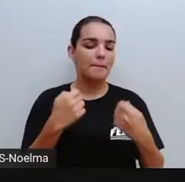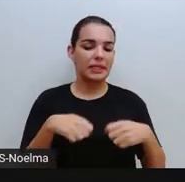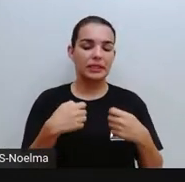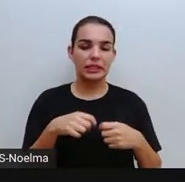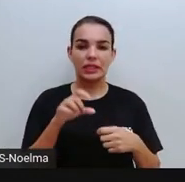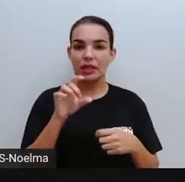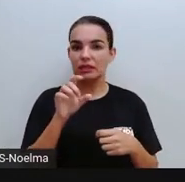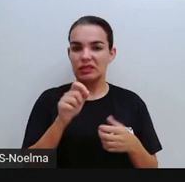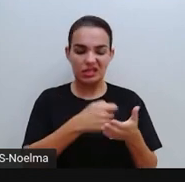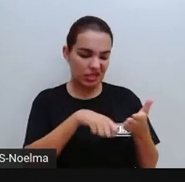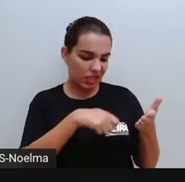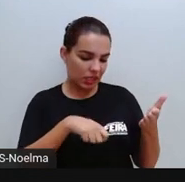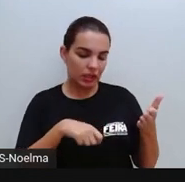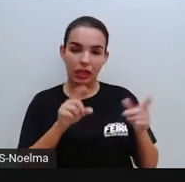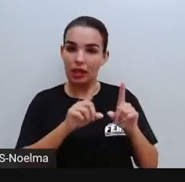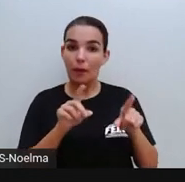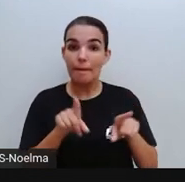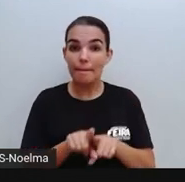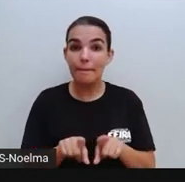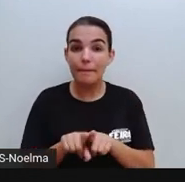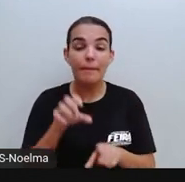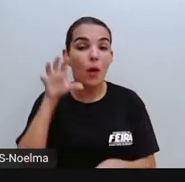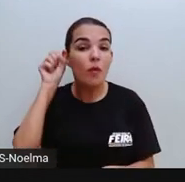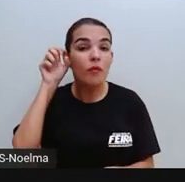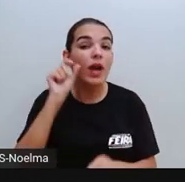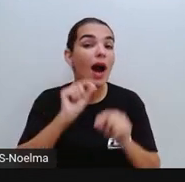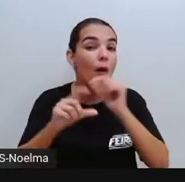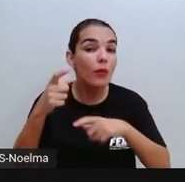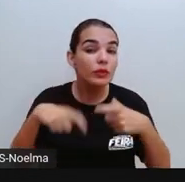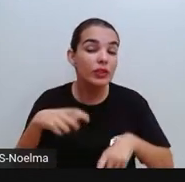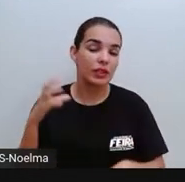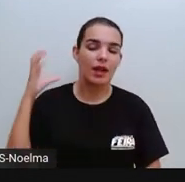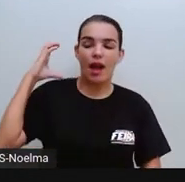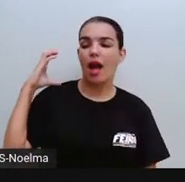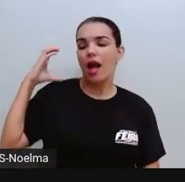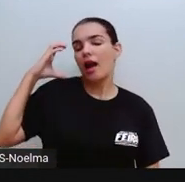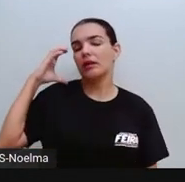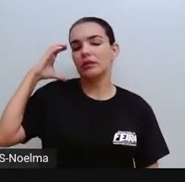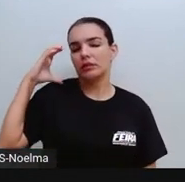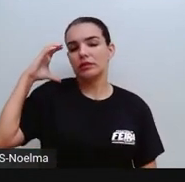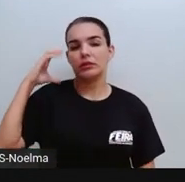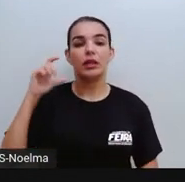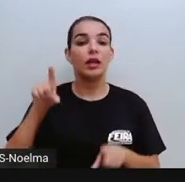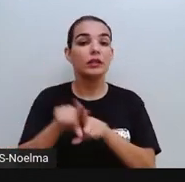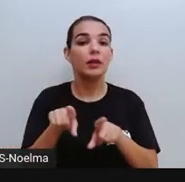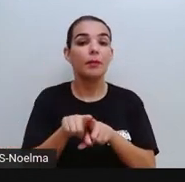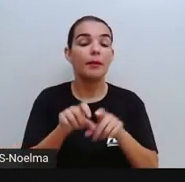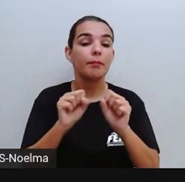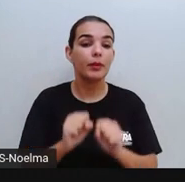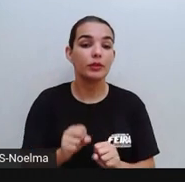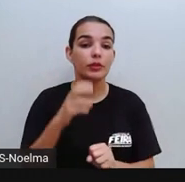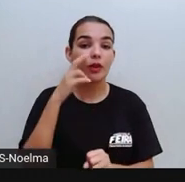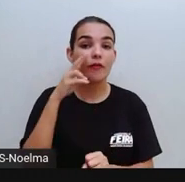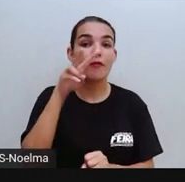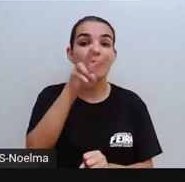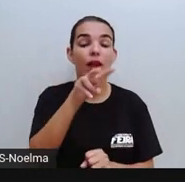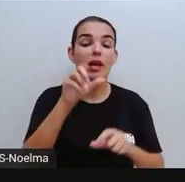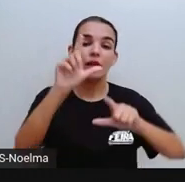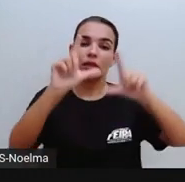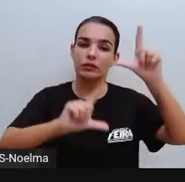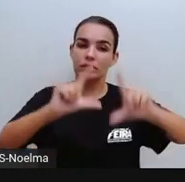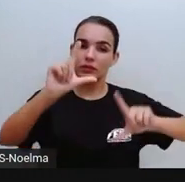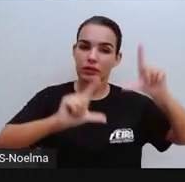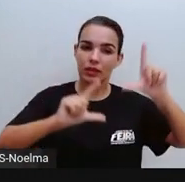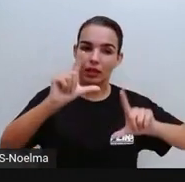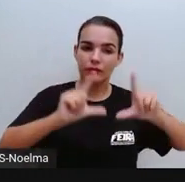escrito eu posso ouvir na rádio tá eu posso ver